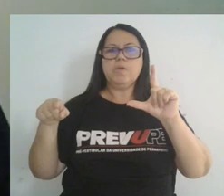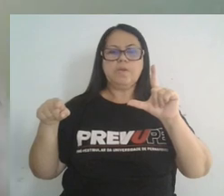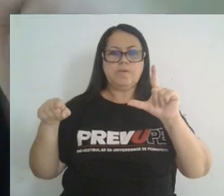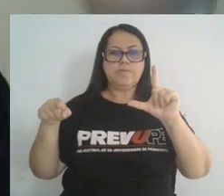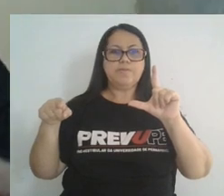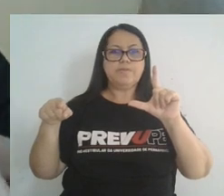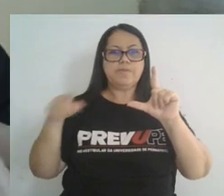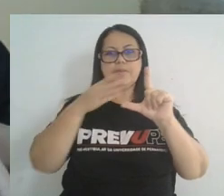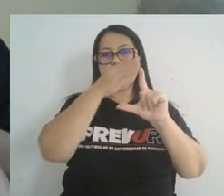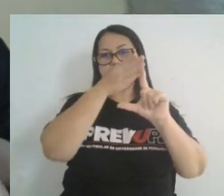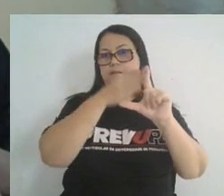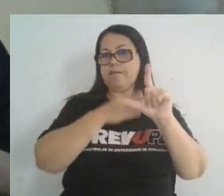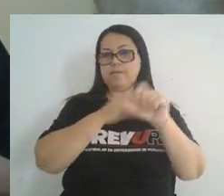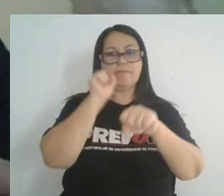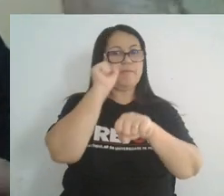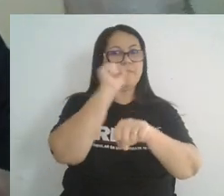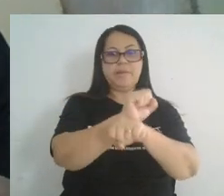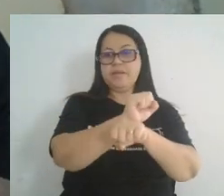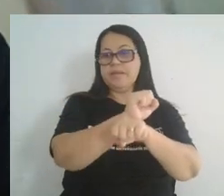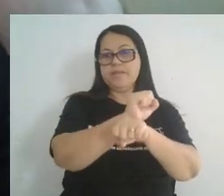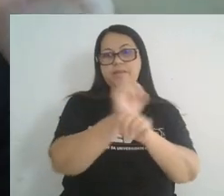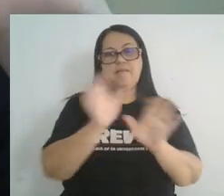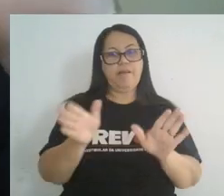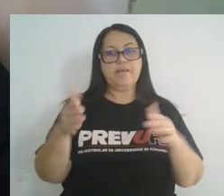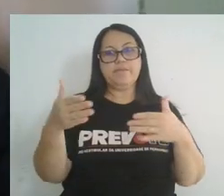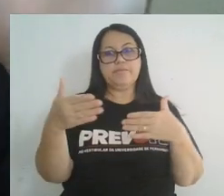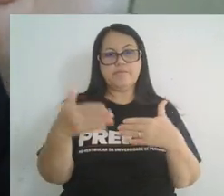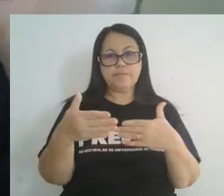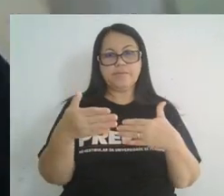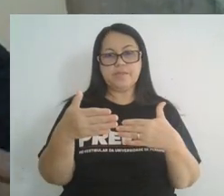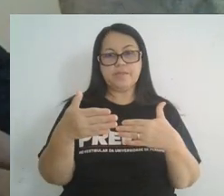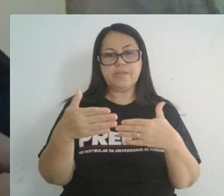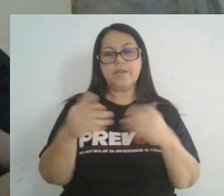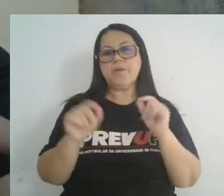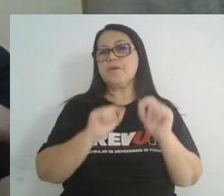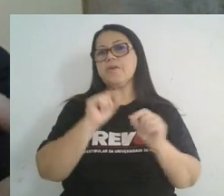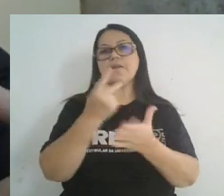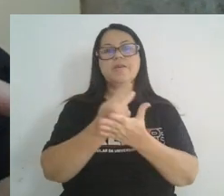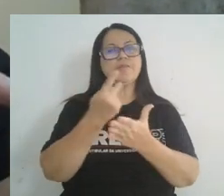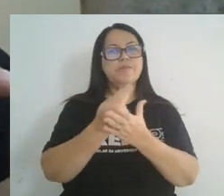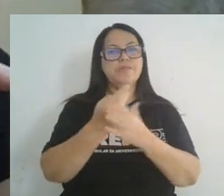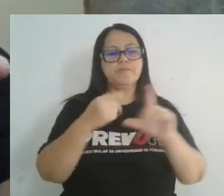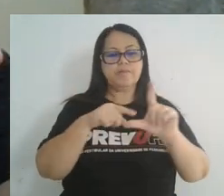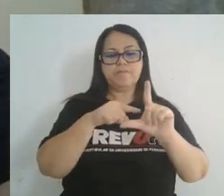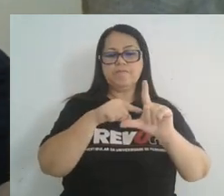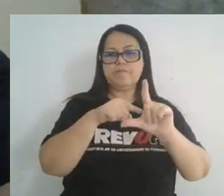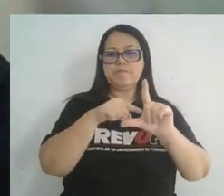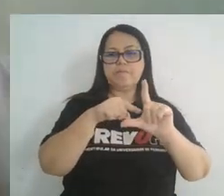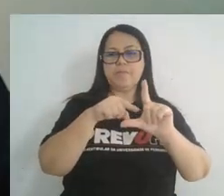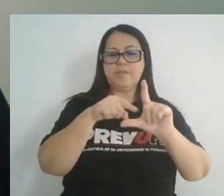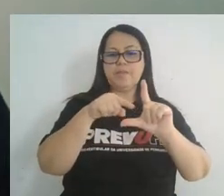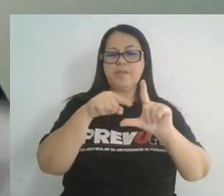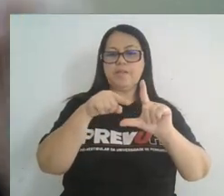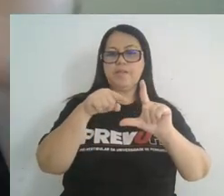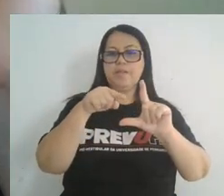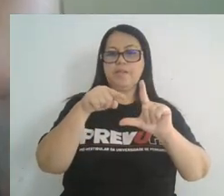aplicada, a força de atrito, ela é estática, a caixa parada ainda, e cresce